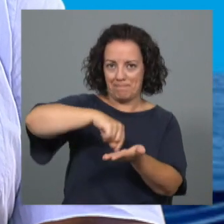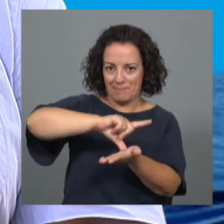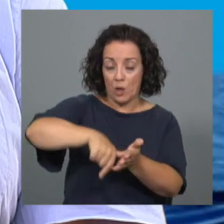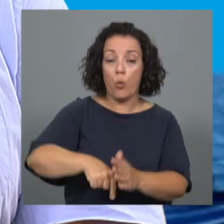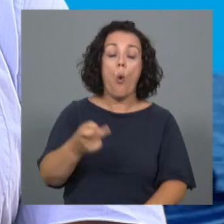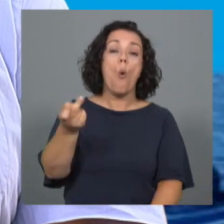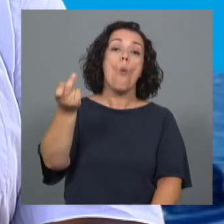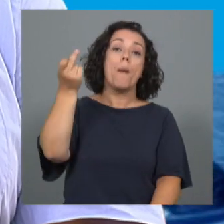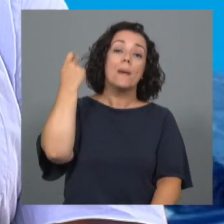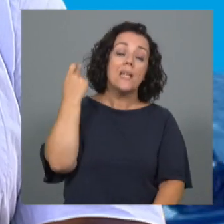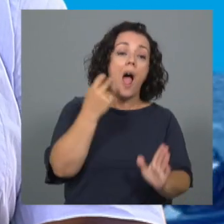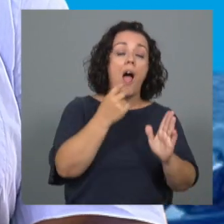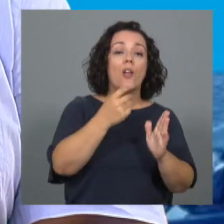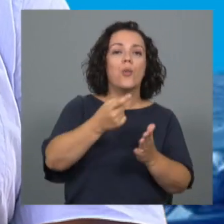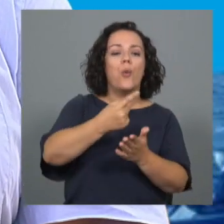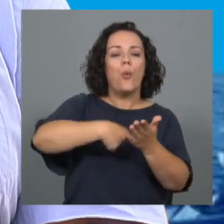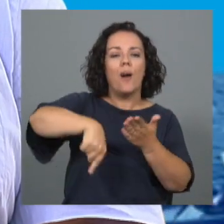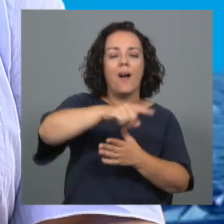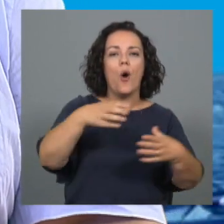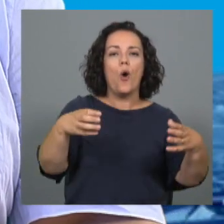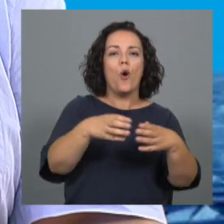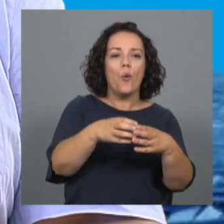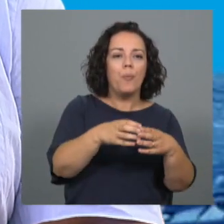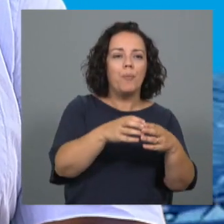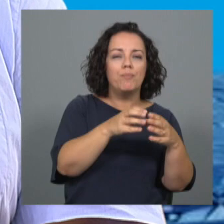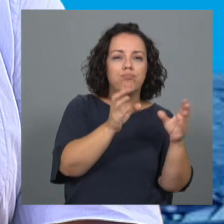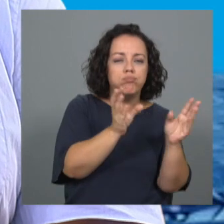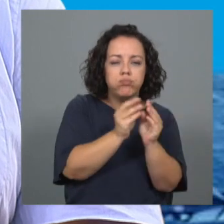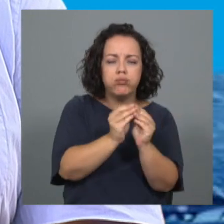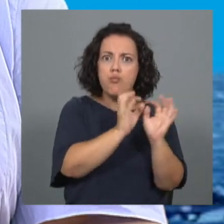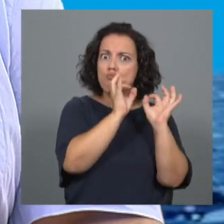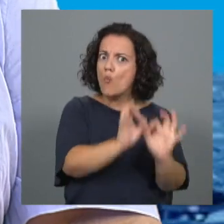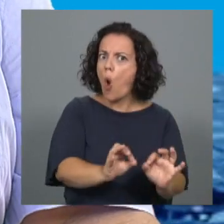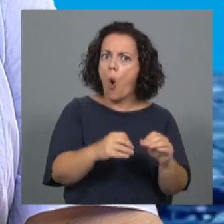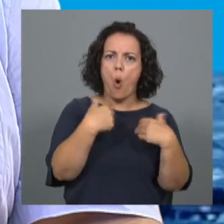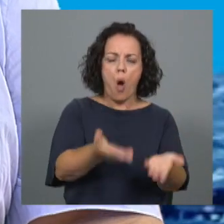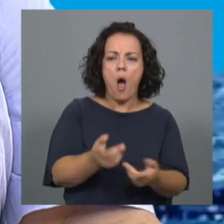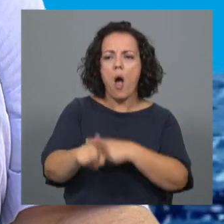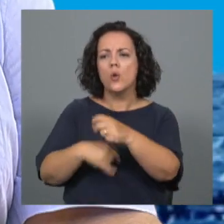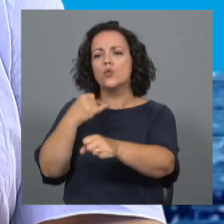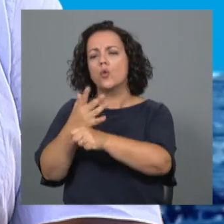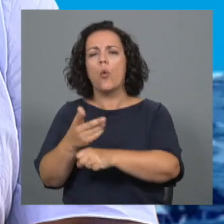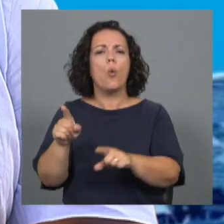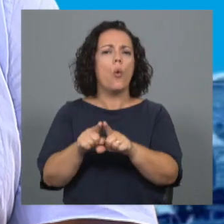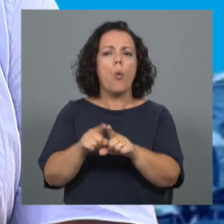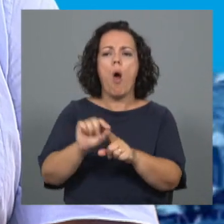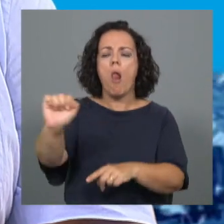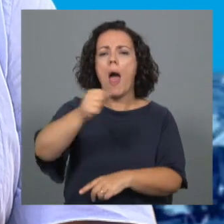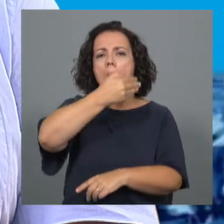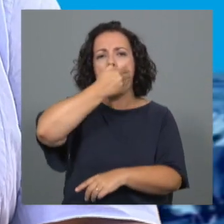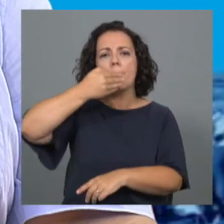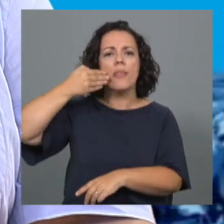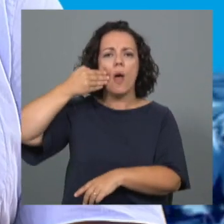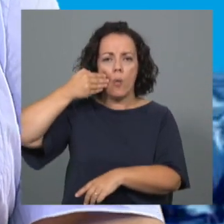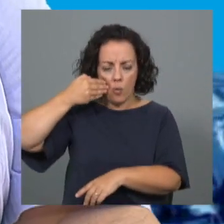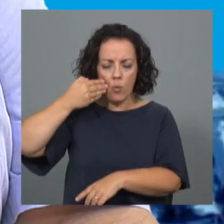coleção completa da linha Presépio e fez uma outra, mas não deixa de haver esta marca. Como no início do Ramadão, quando eu estou à porta do